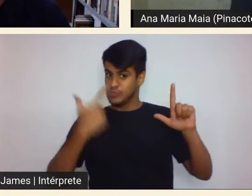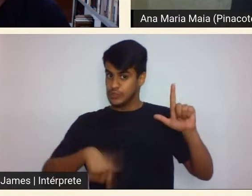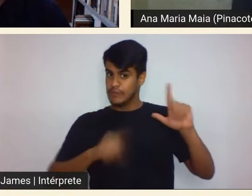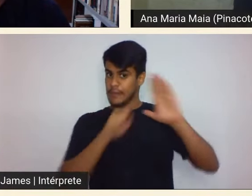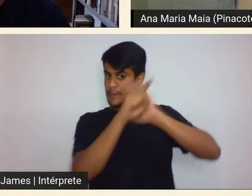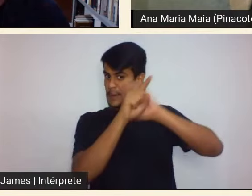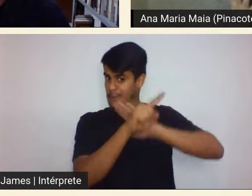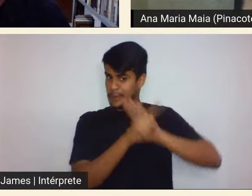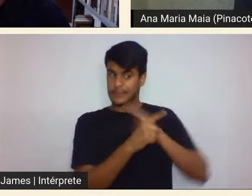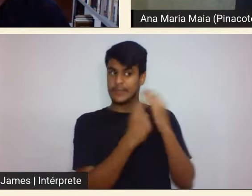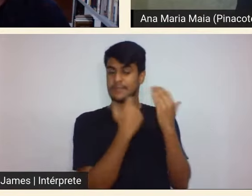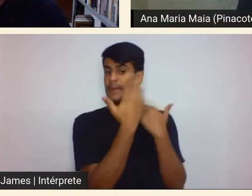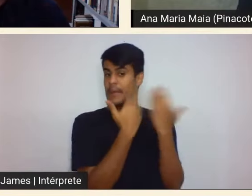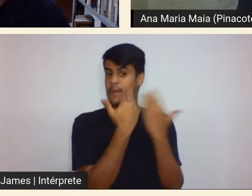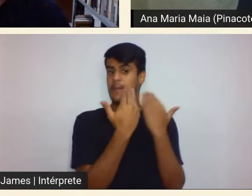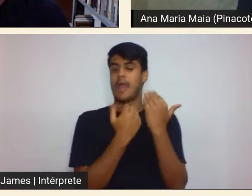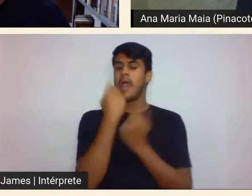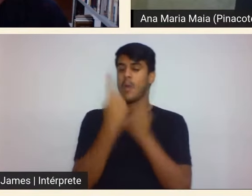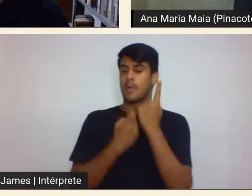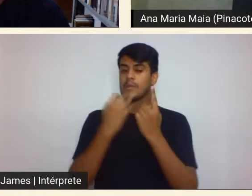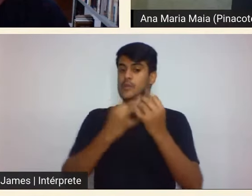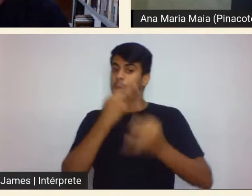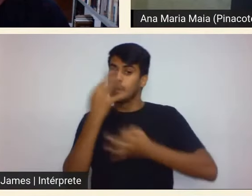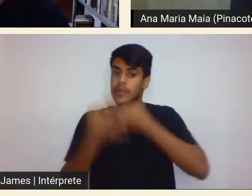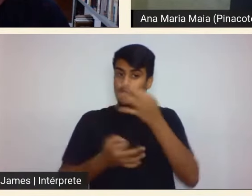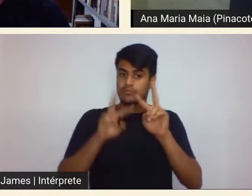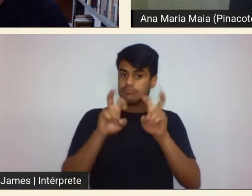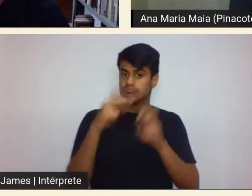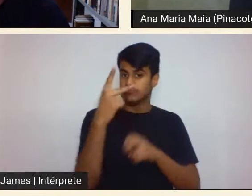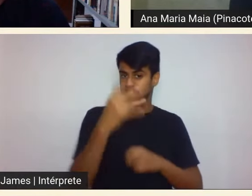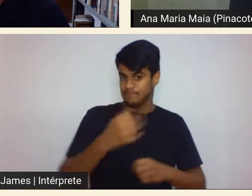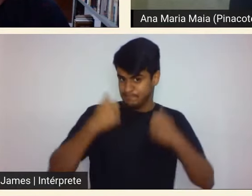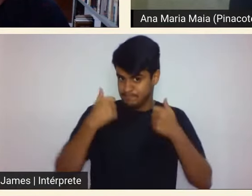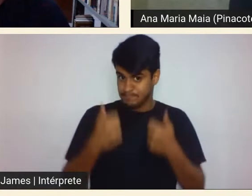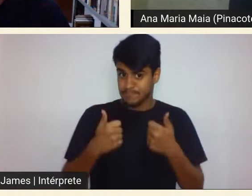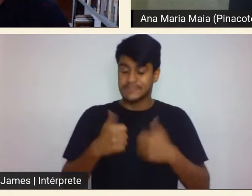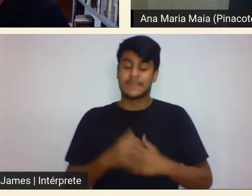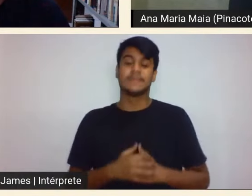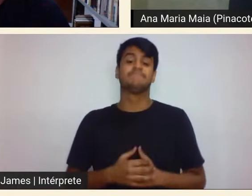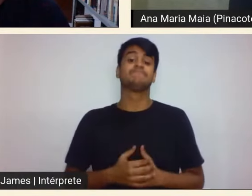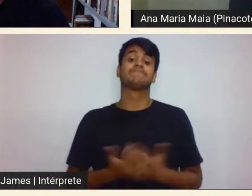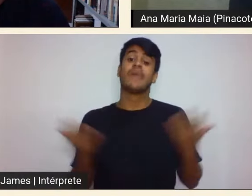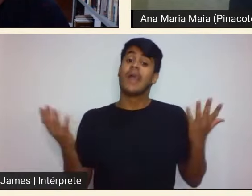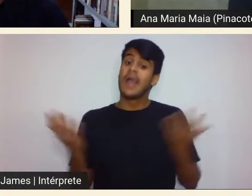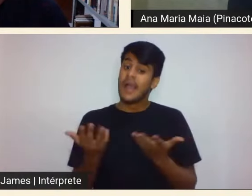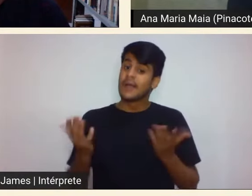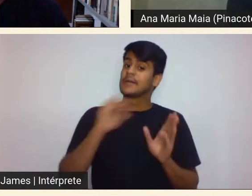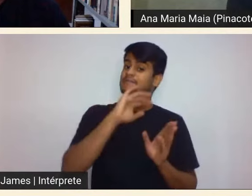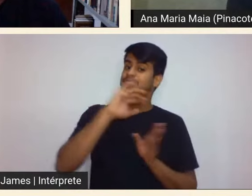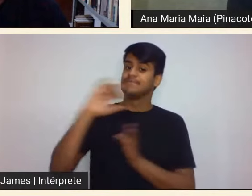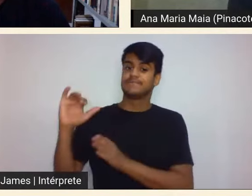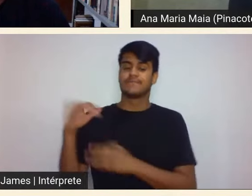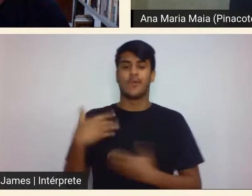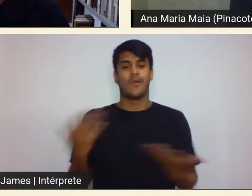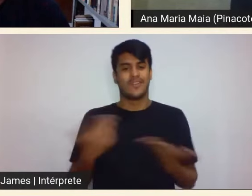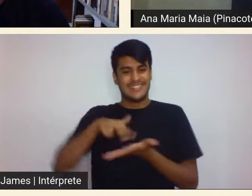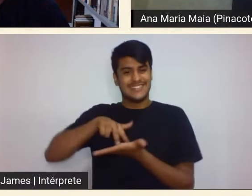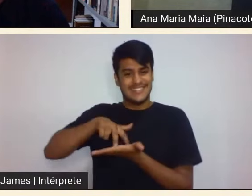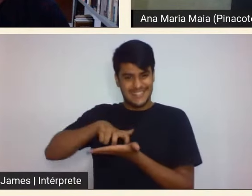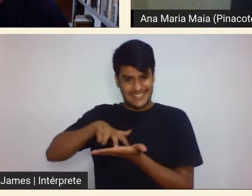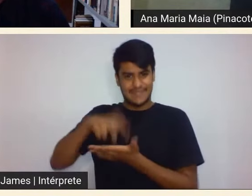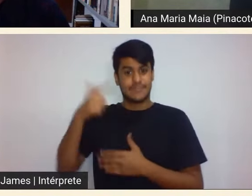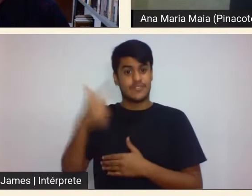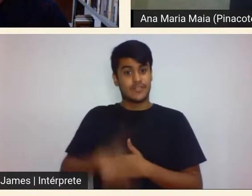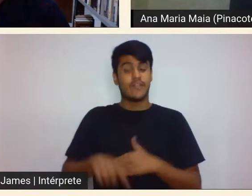repercutir contigo, talvez, algumas impressões da tua fala. Eu queria agora... o James está com a gente de novo,